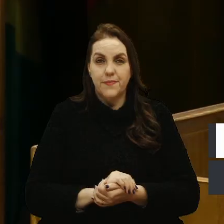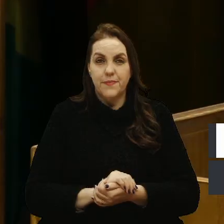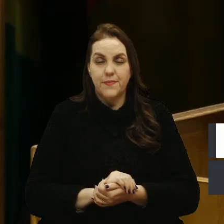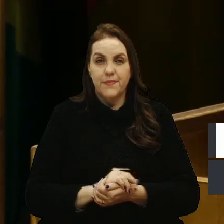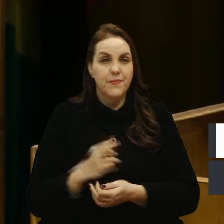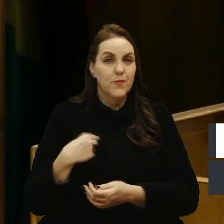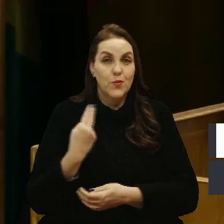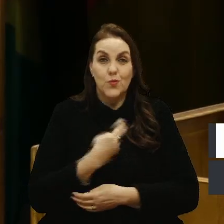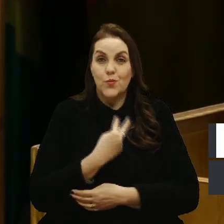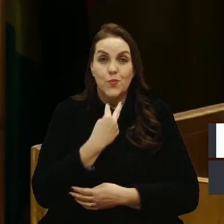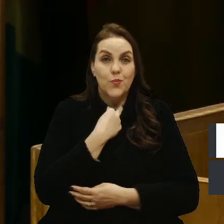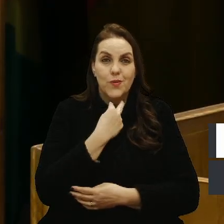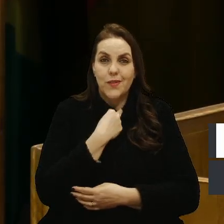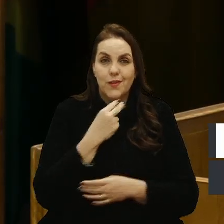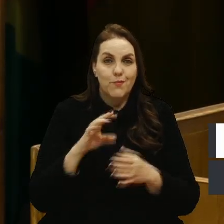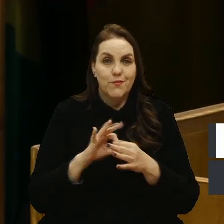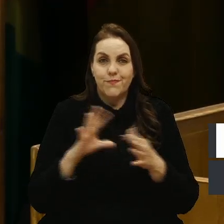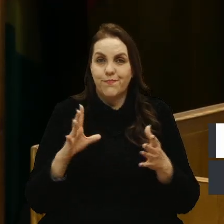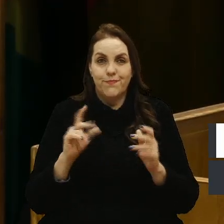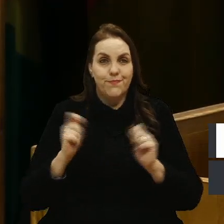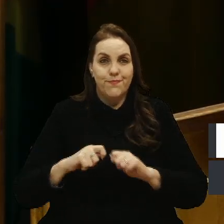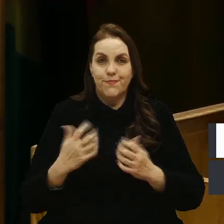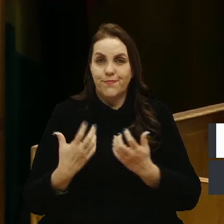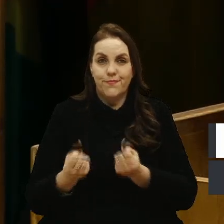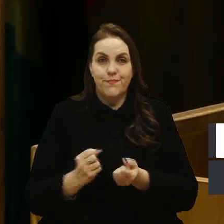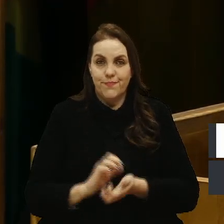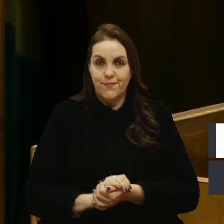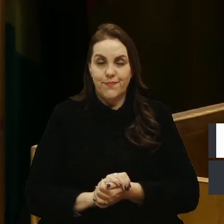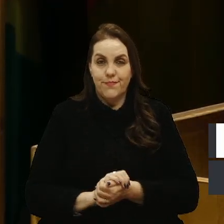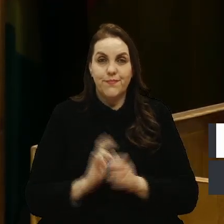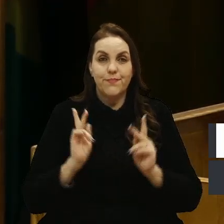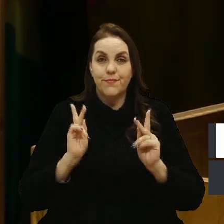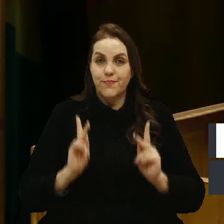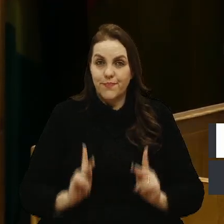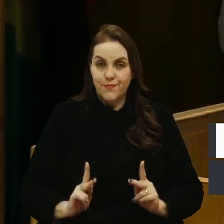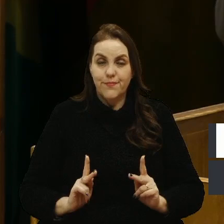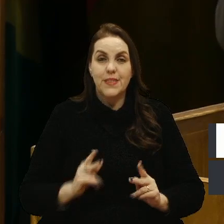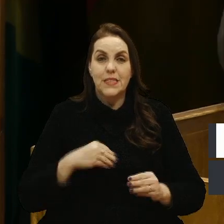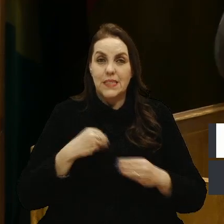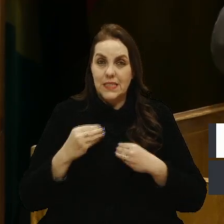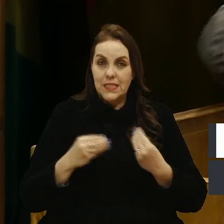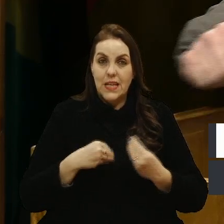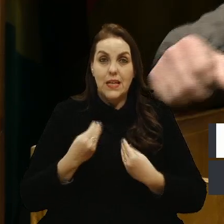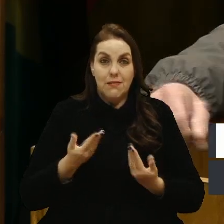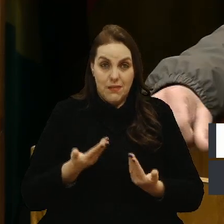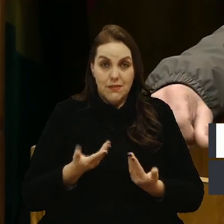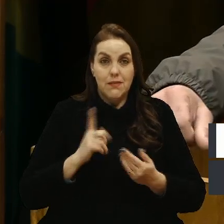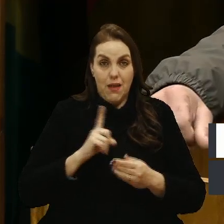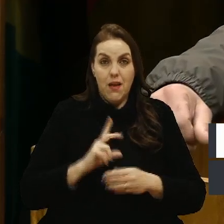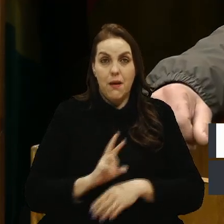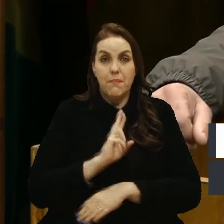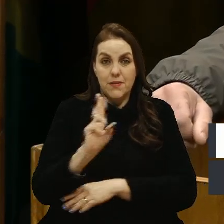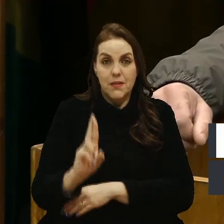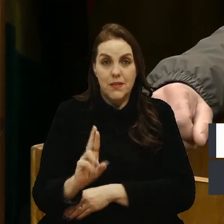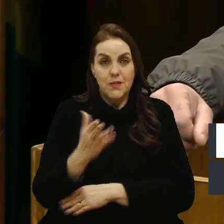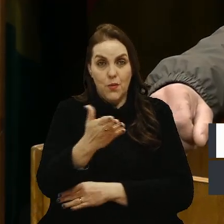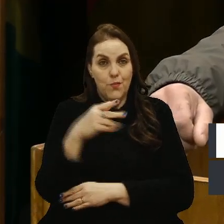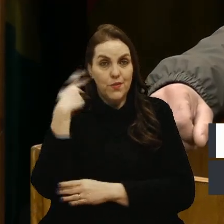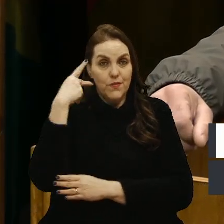Nós não podemos permitir isso. As pessoas se sentem representadas por esse